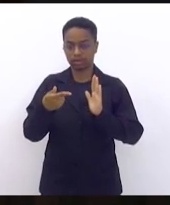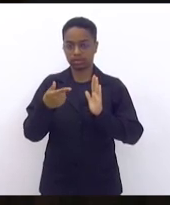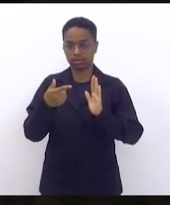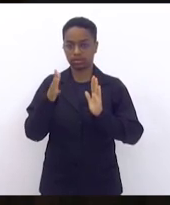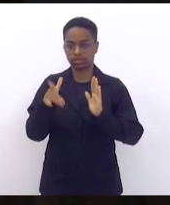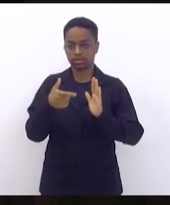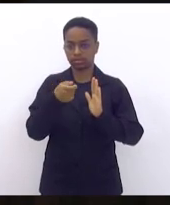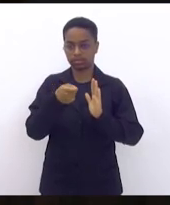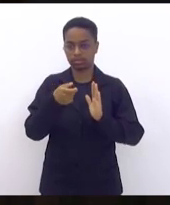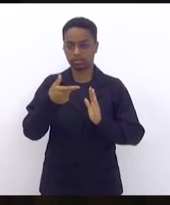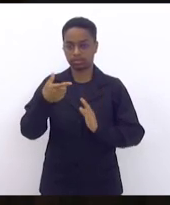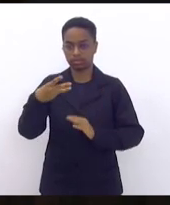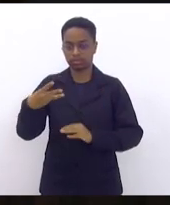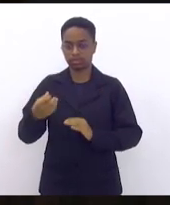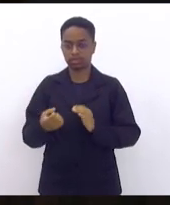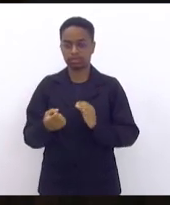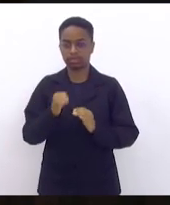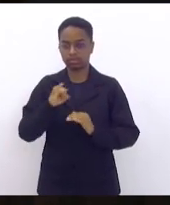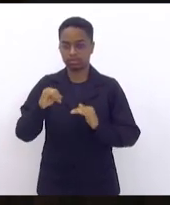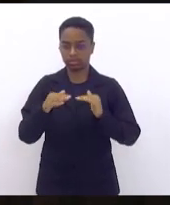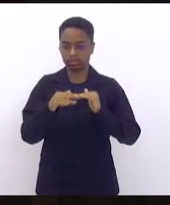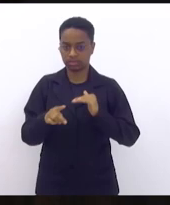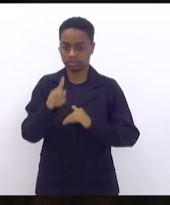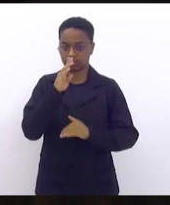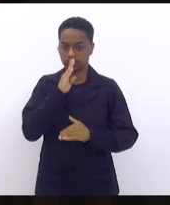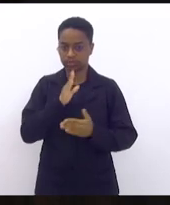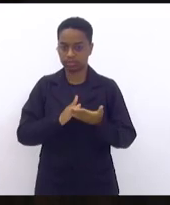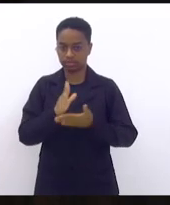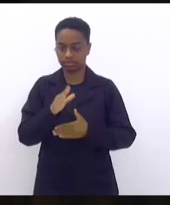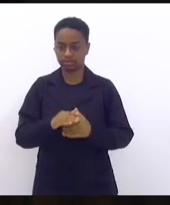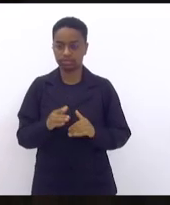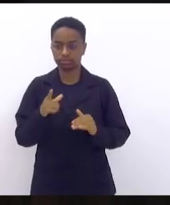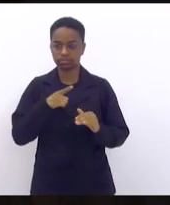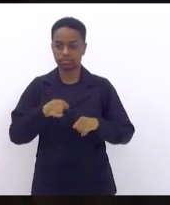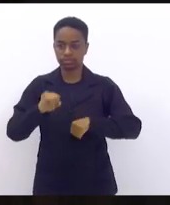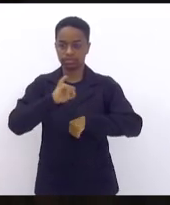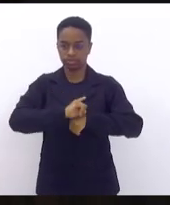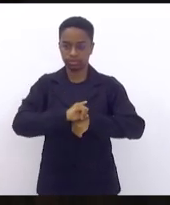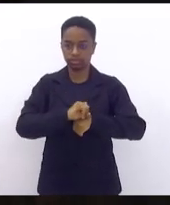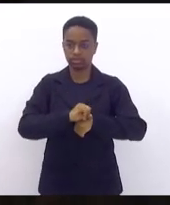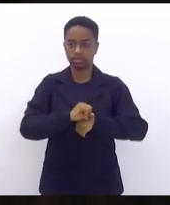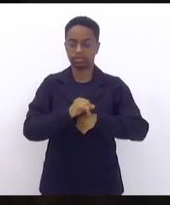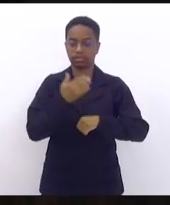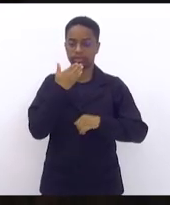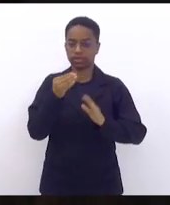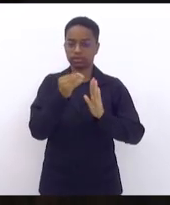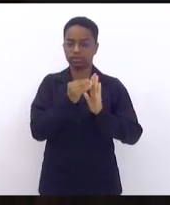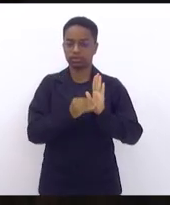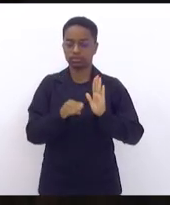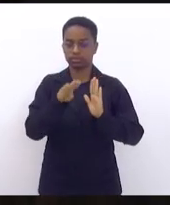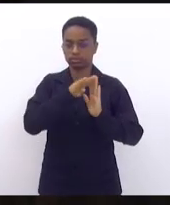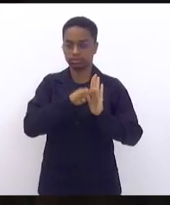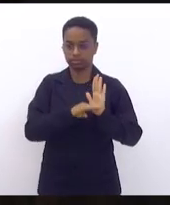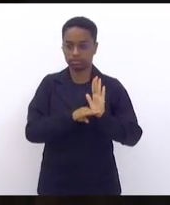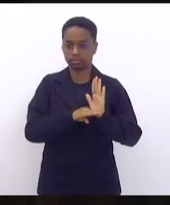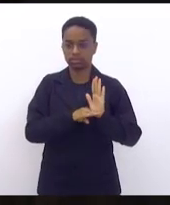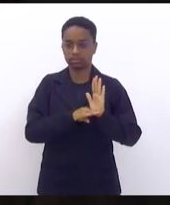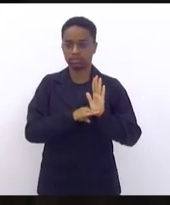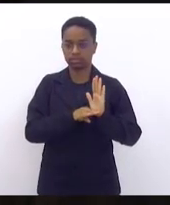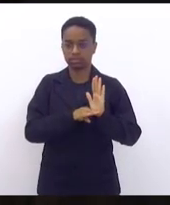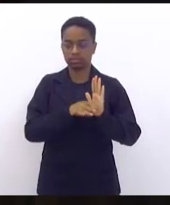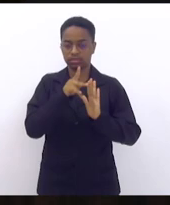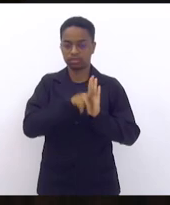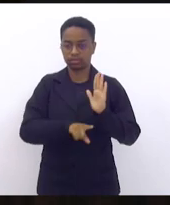23, da deputada Franciane Mota. Senhores que aprovam, mandem como estão, aprovado. Há sobre a mesa, requerimento de inclusão na ordem do dia